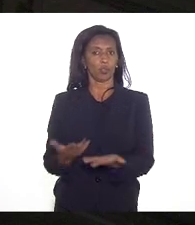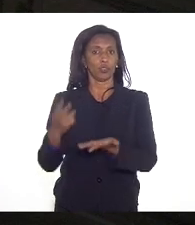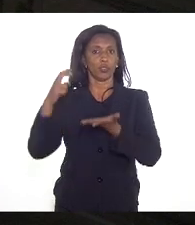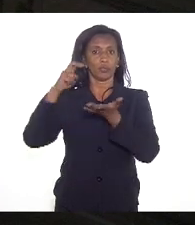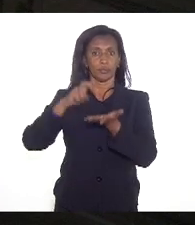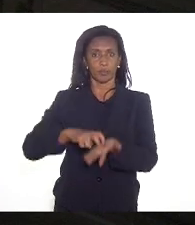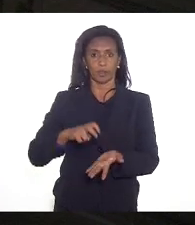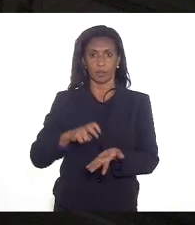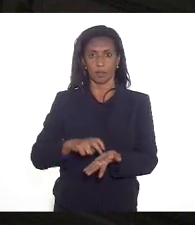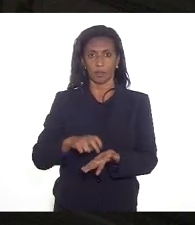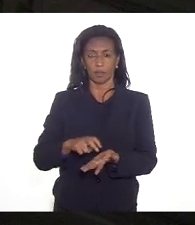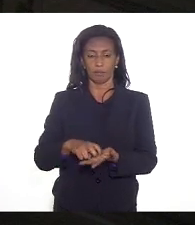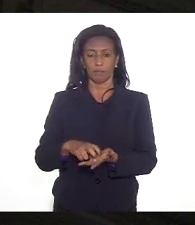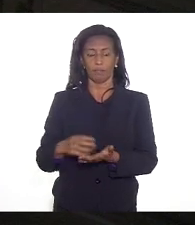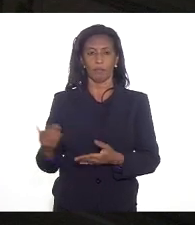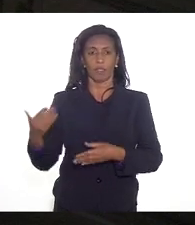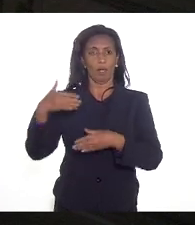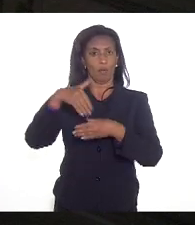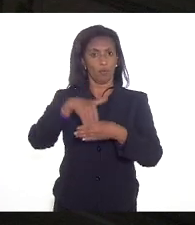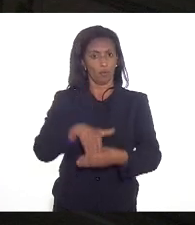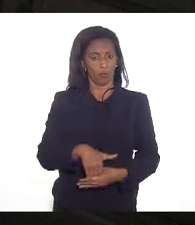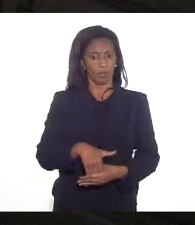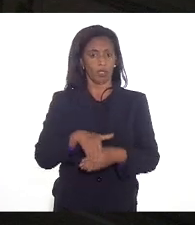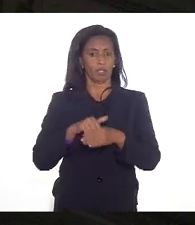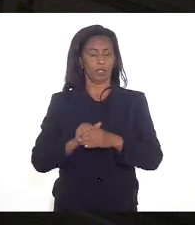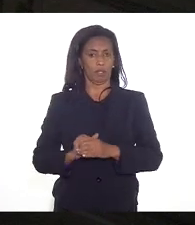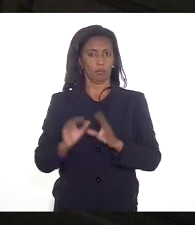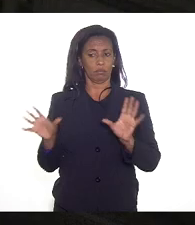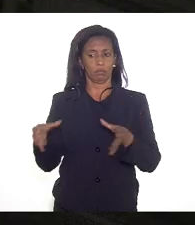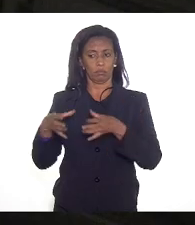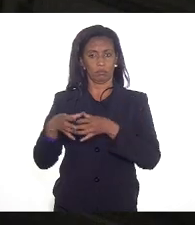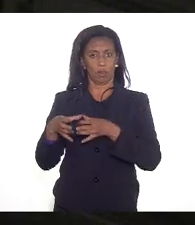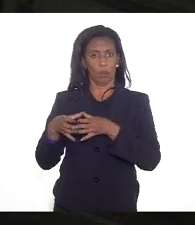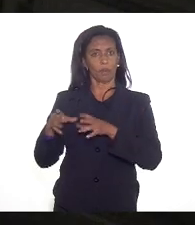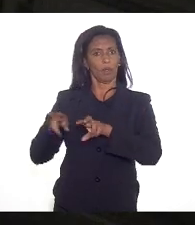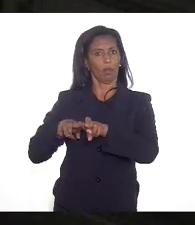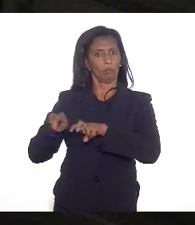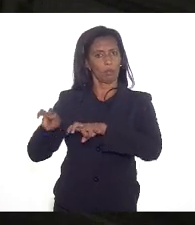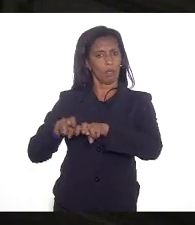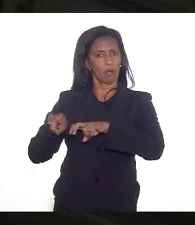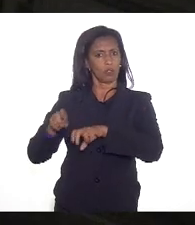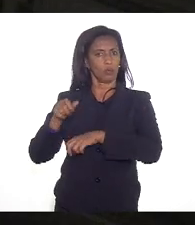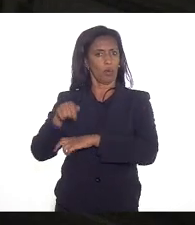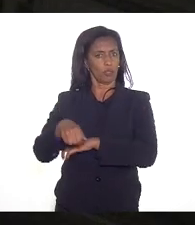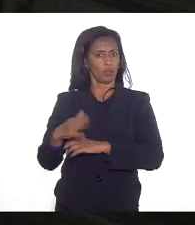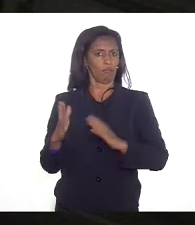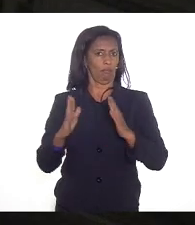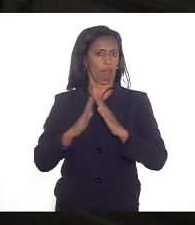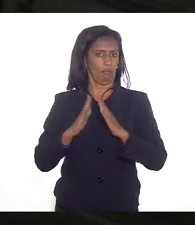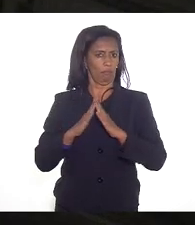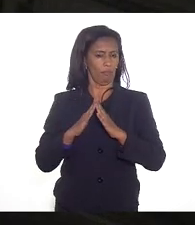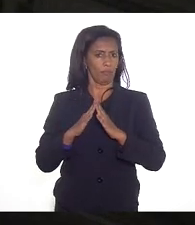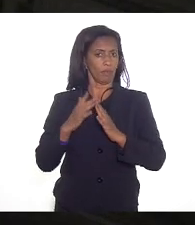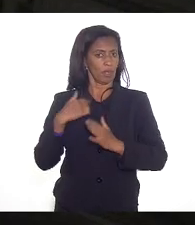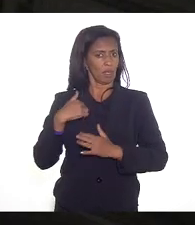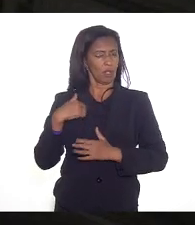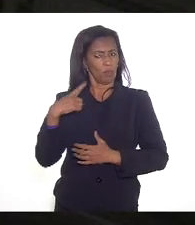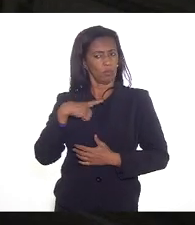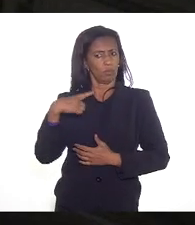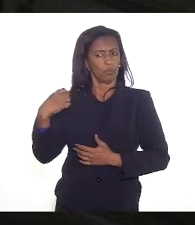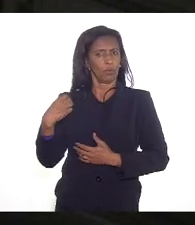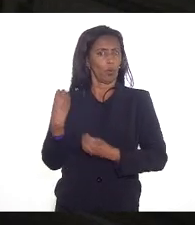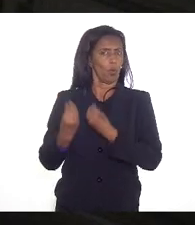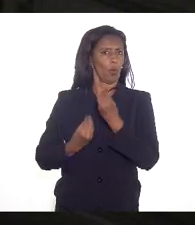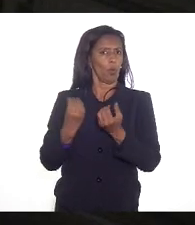pela manhã nós fizemos a votação da comissão de transporte aqui dessa casa e fui Eleita